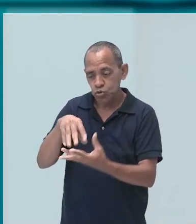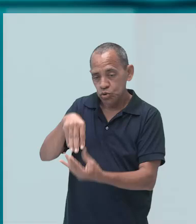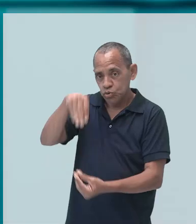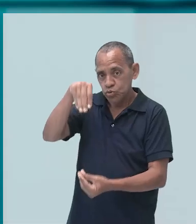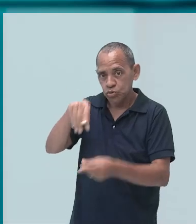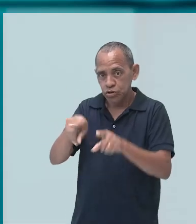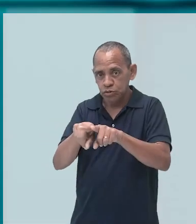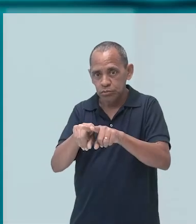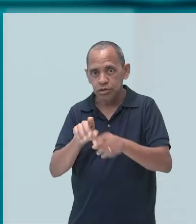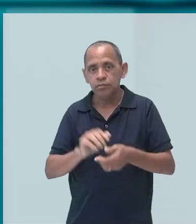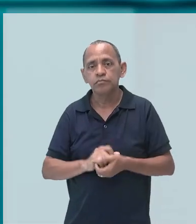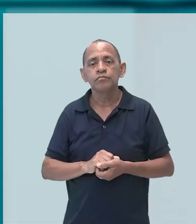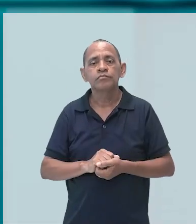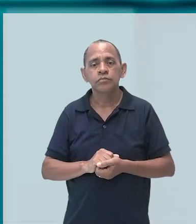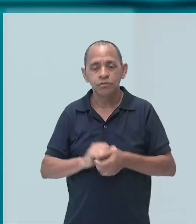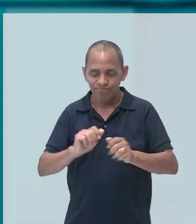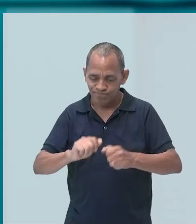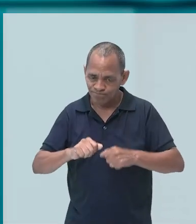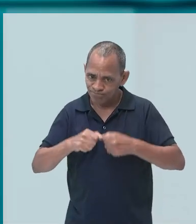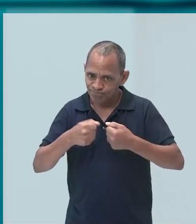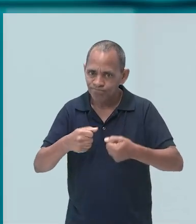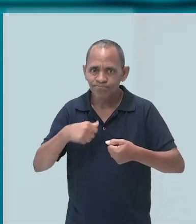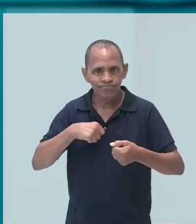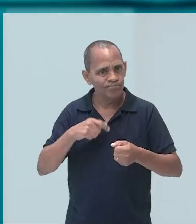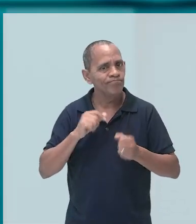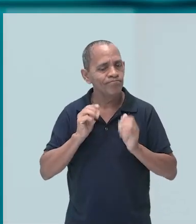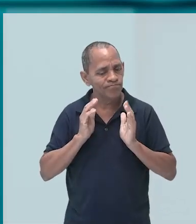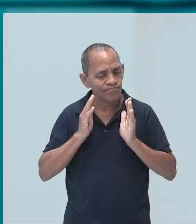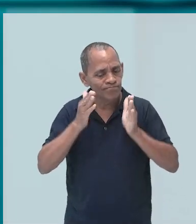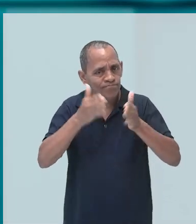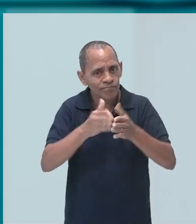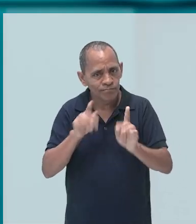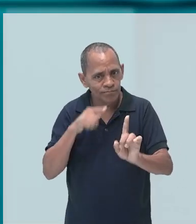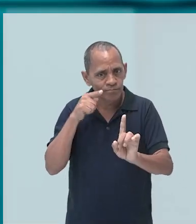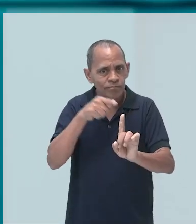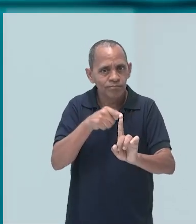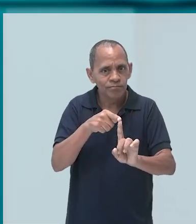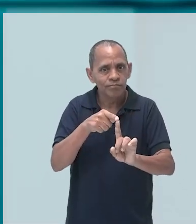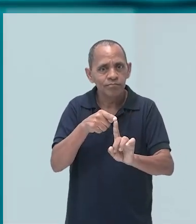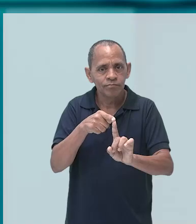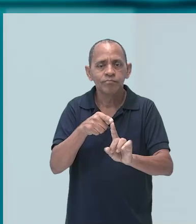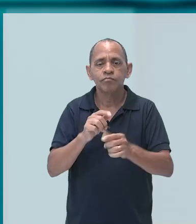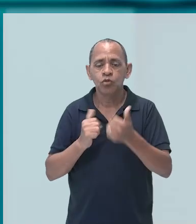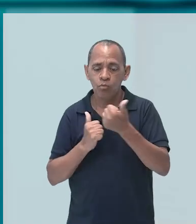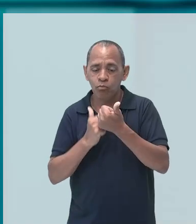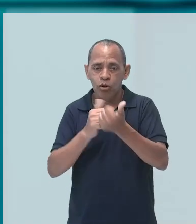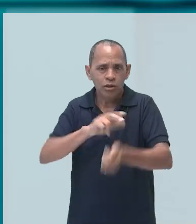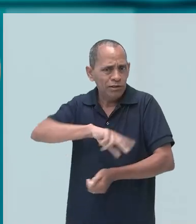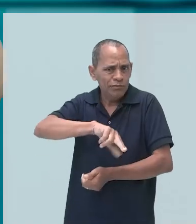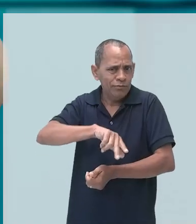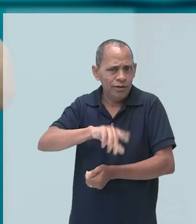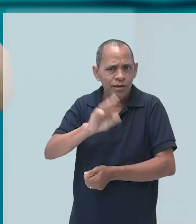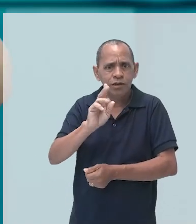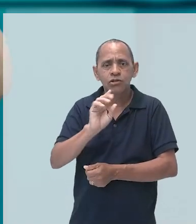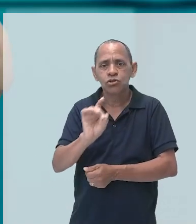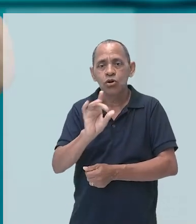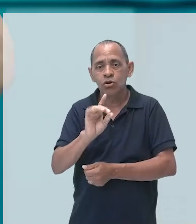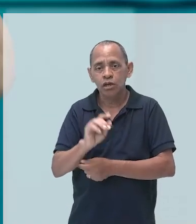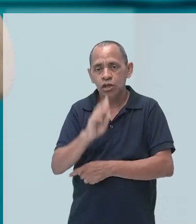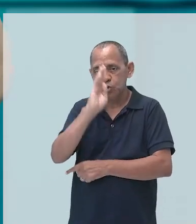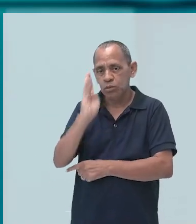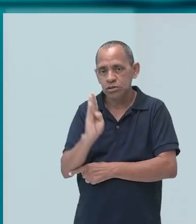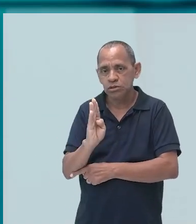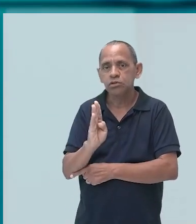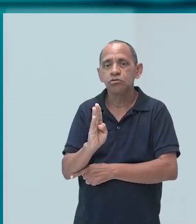tudo isso, todos esses esforços têm esse foco. E vocês viram que não é uma coisa somente do Brasil, é uma